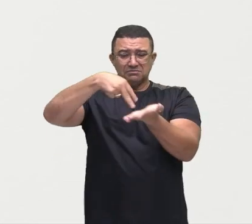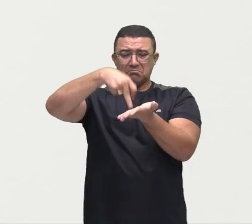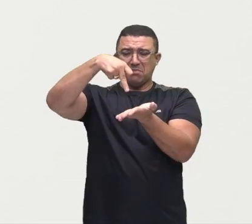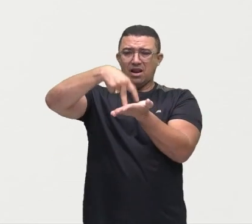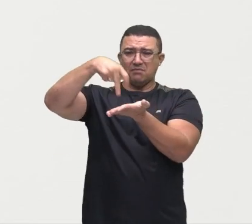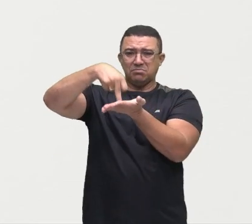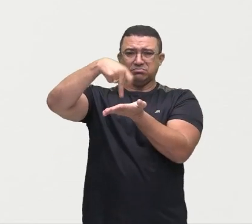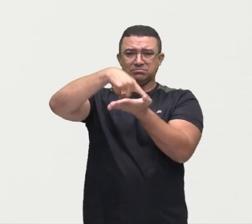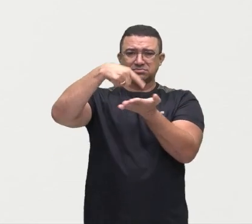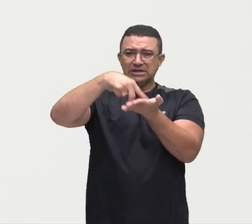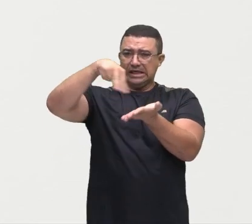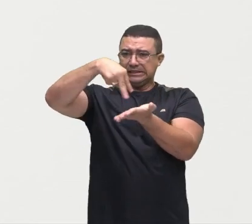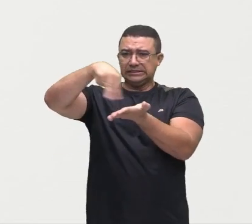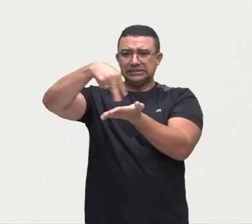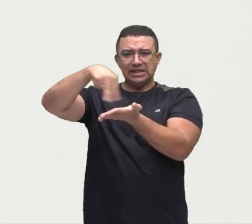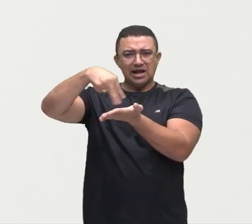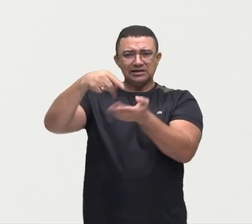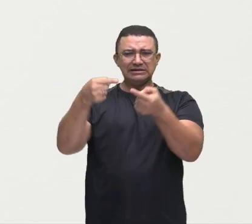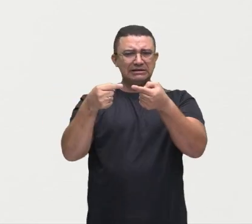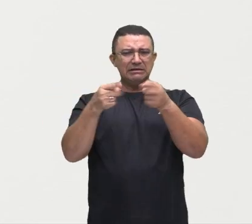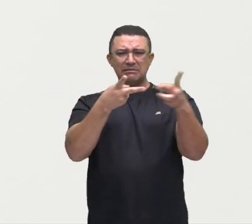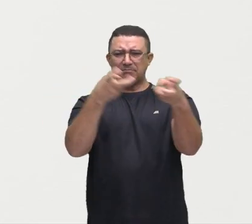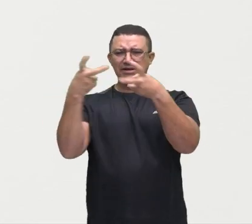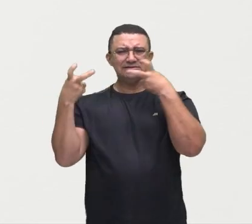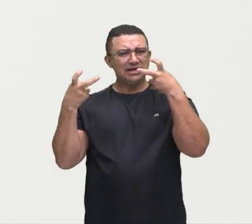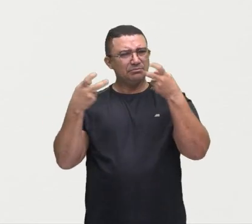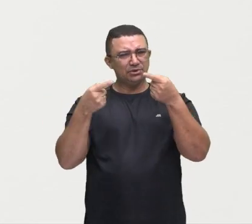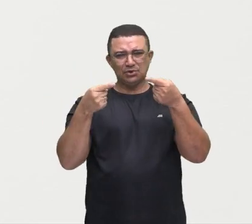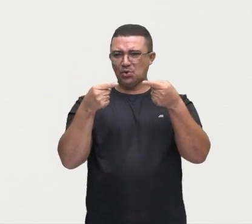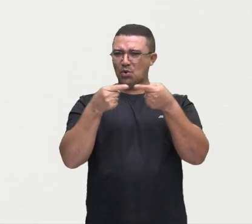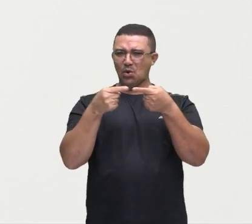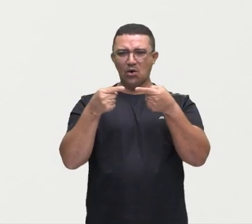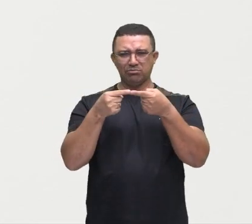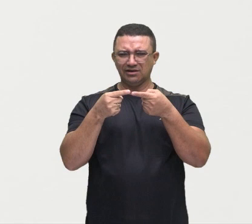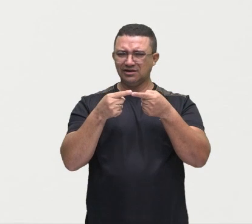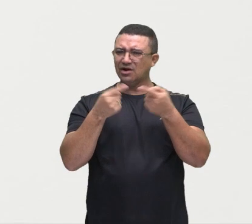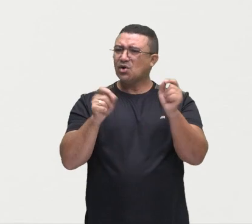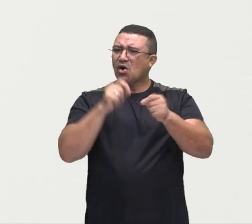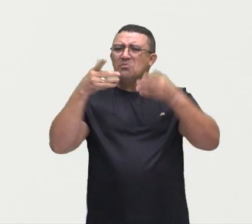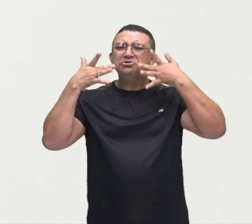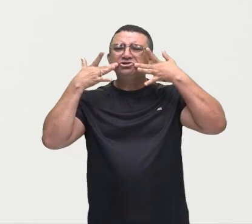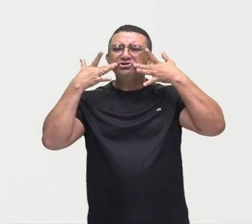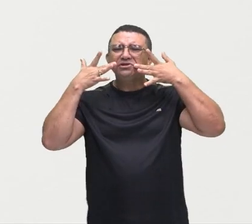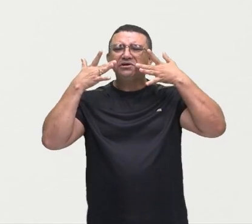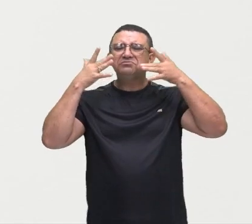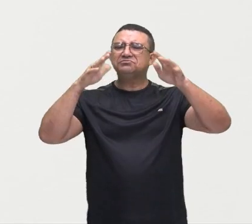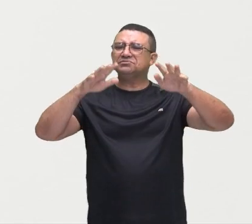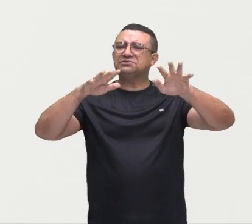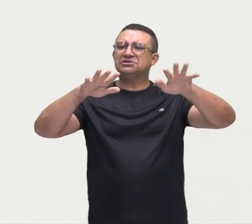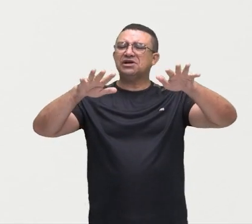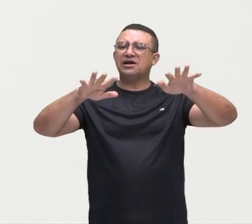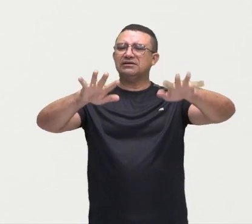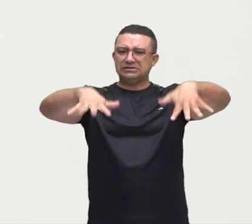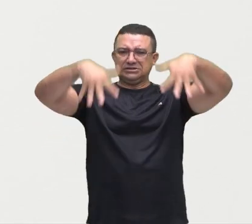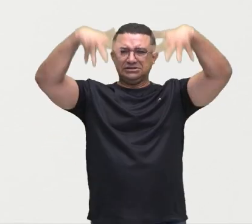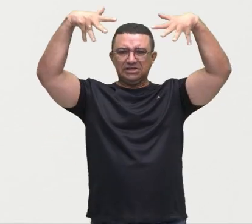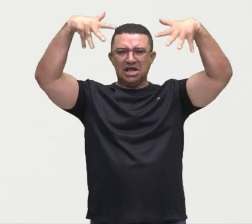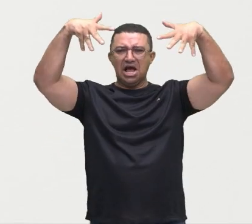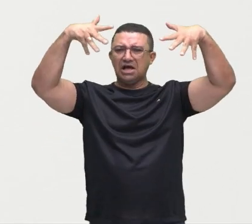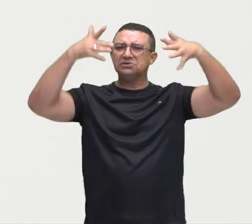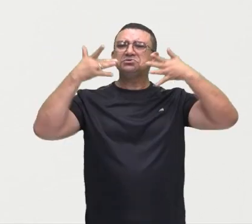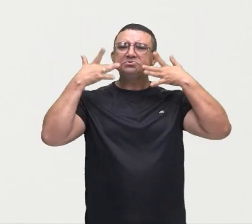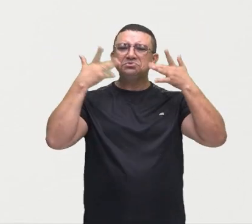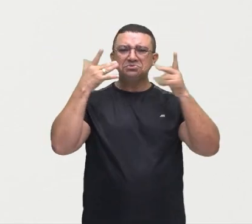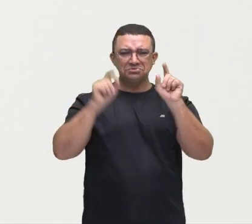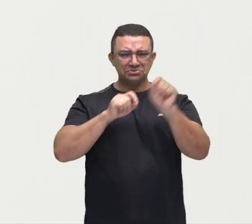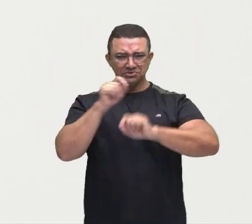ali, mas nós percebemos que não, porque no teatro não tem muita coisa a ver com o popular, né? Com o povão.